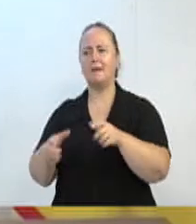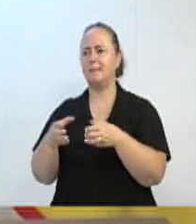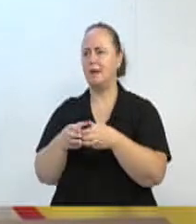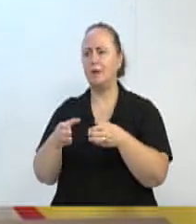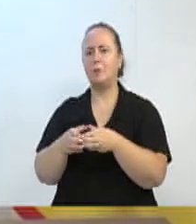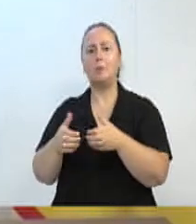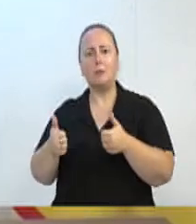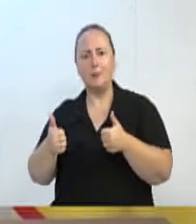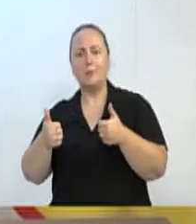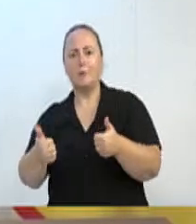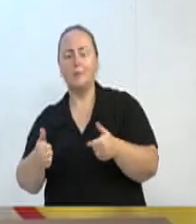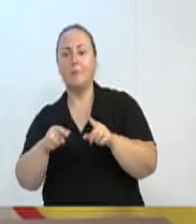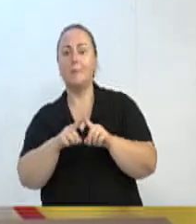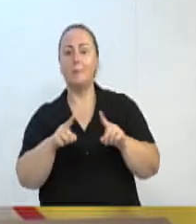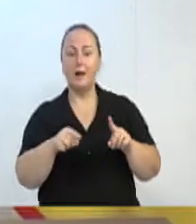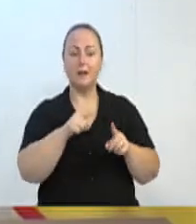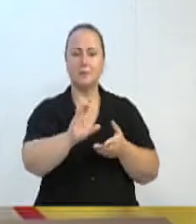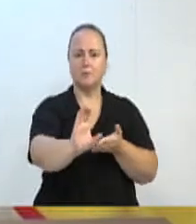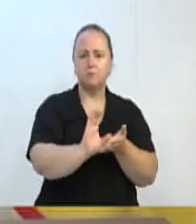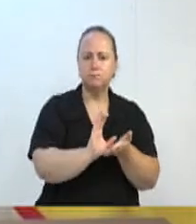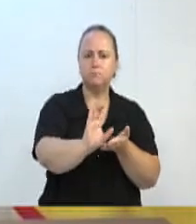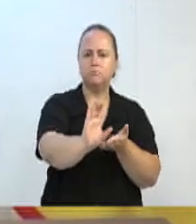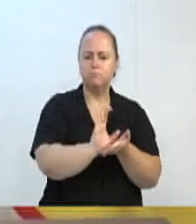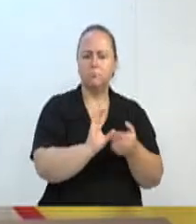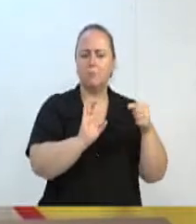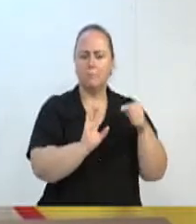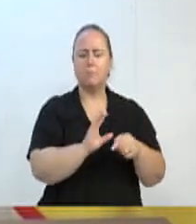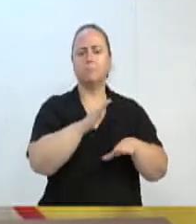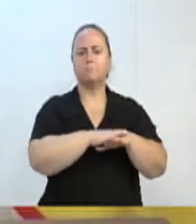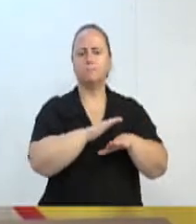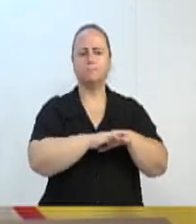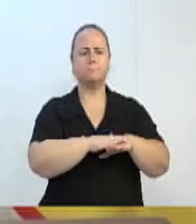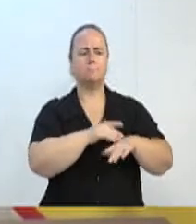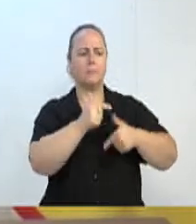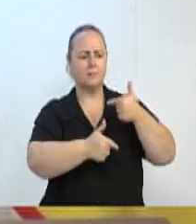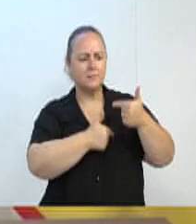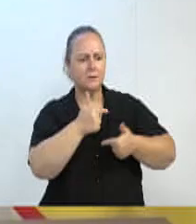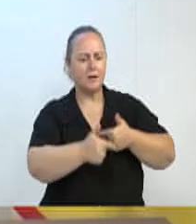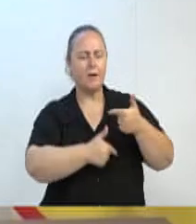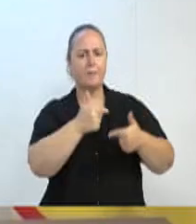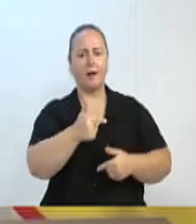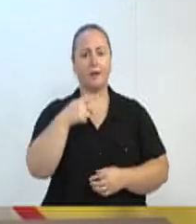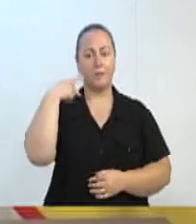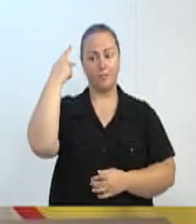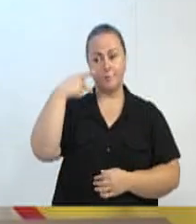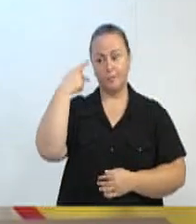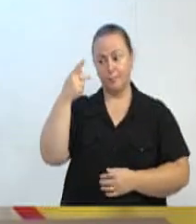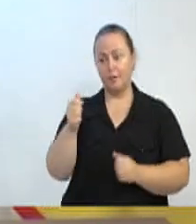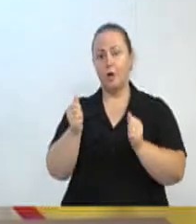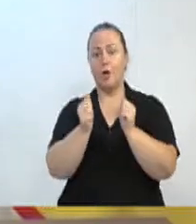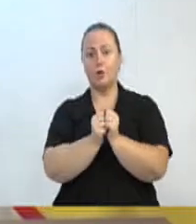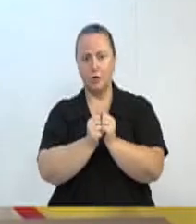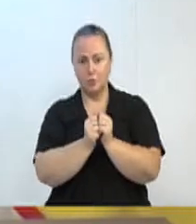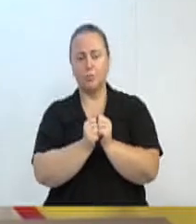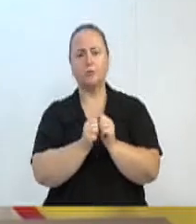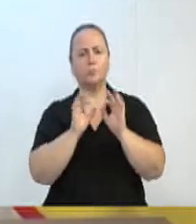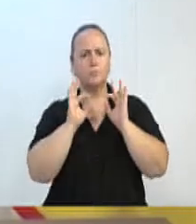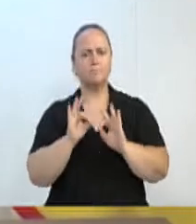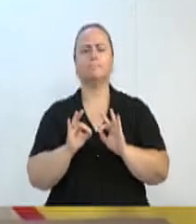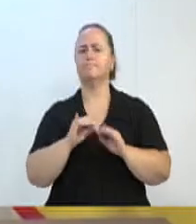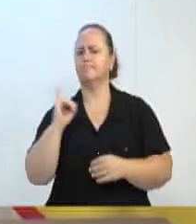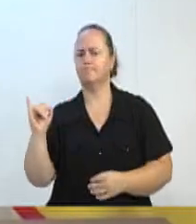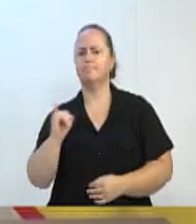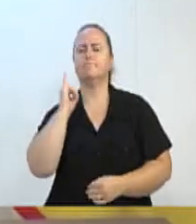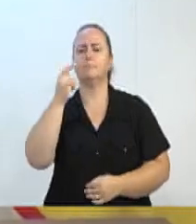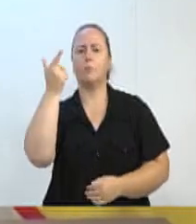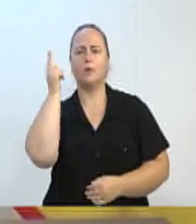teve mas as verbas conquistadas também pela movimentação política através das emendas parlamentares foram fundamentais para